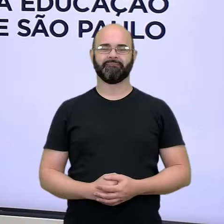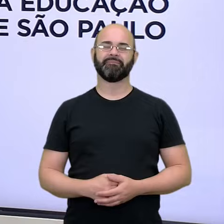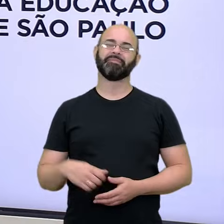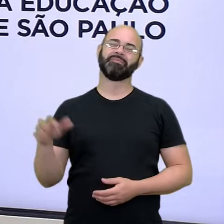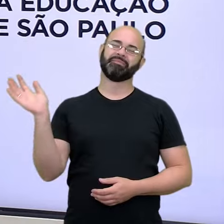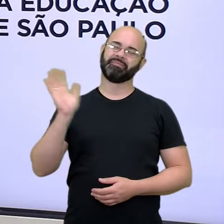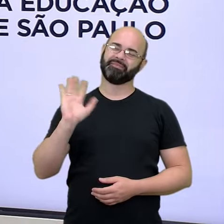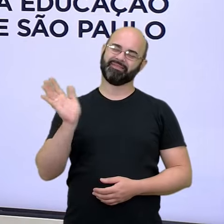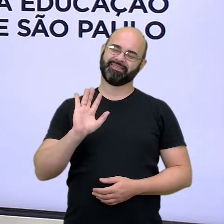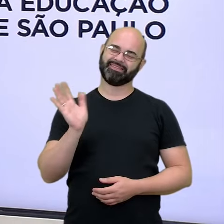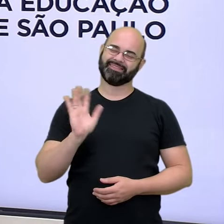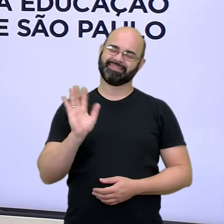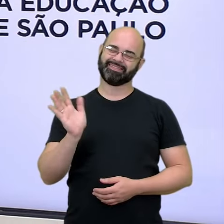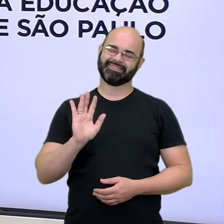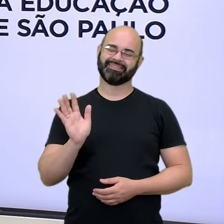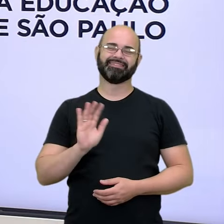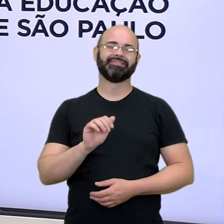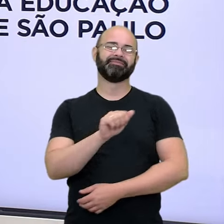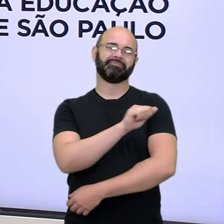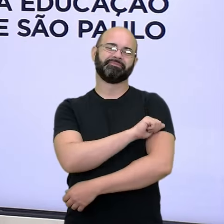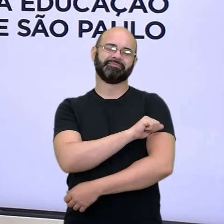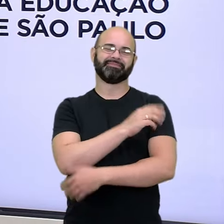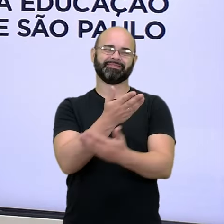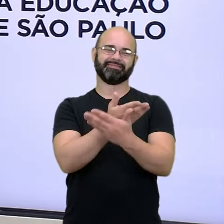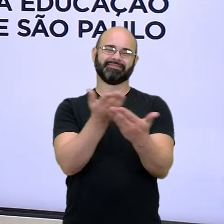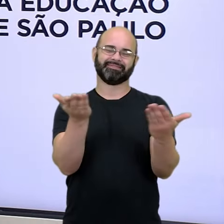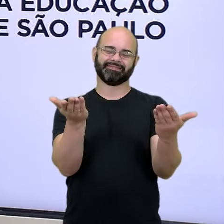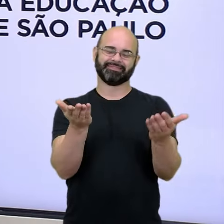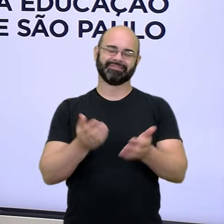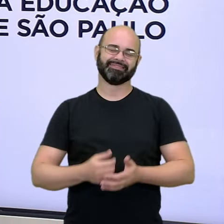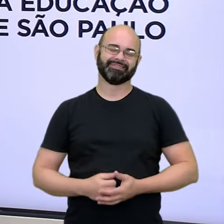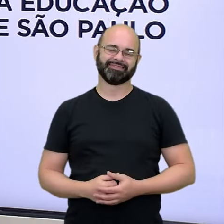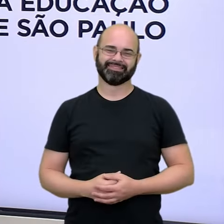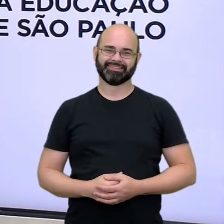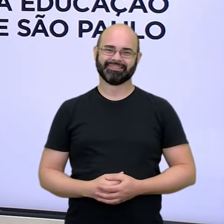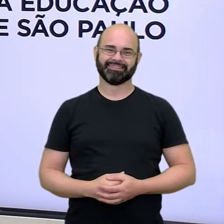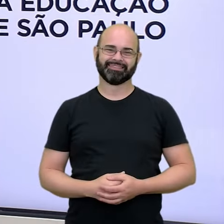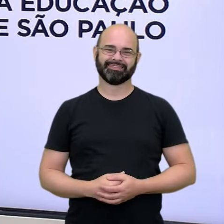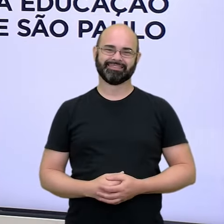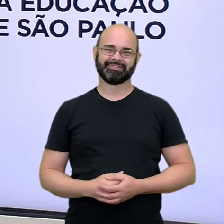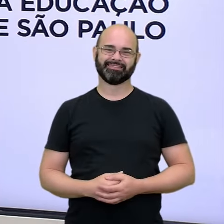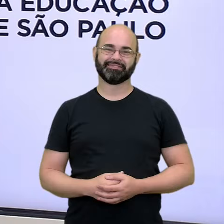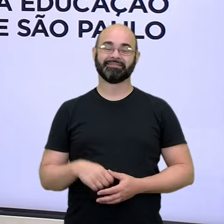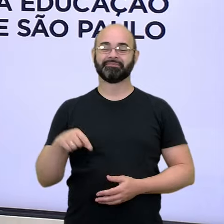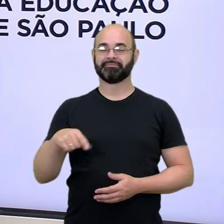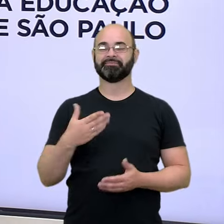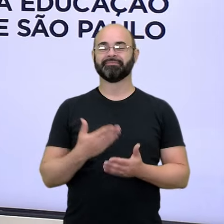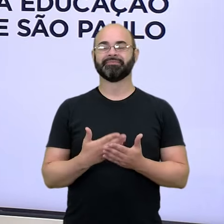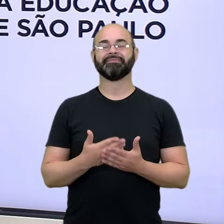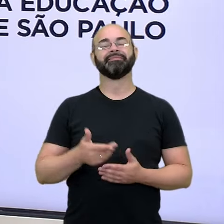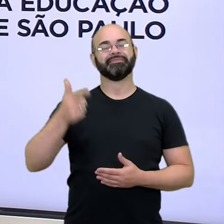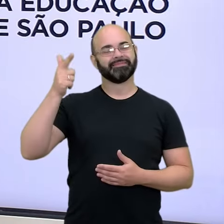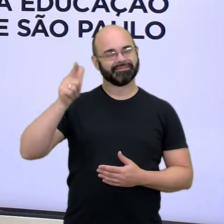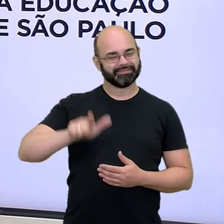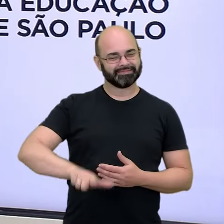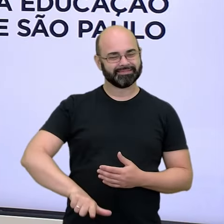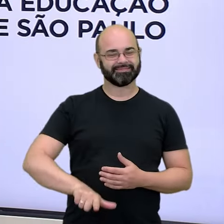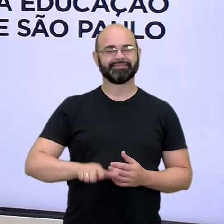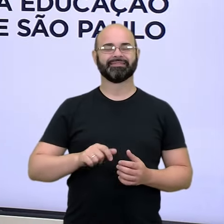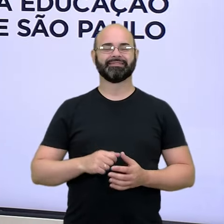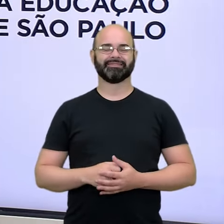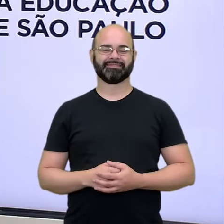Olá, queridíssimos estudantes, estamos aqui para mais uma aula do nosso querido